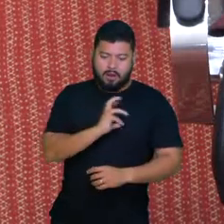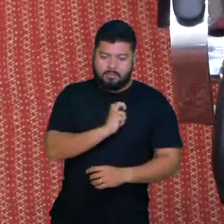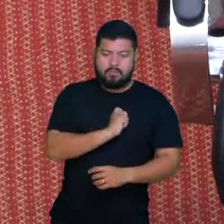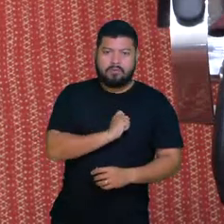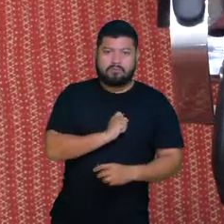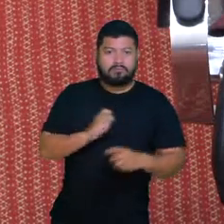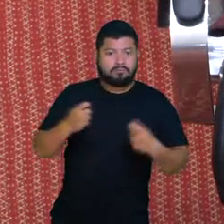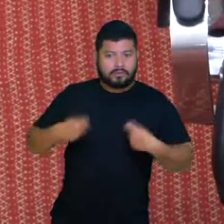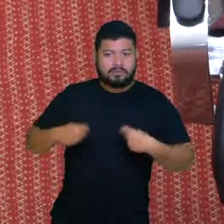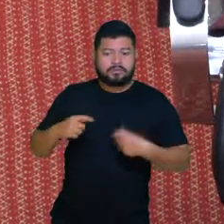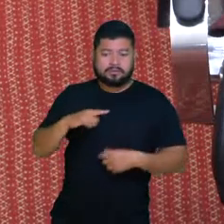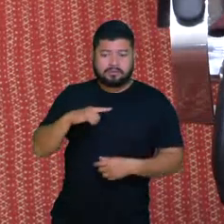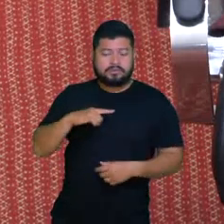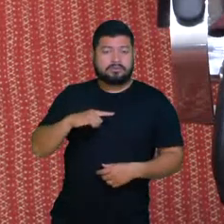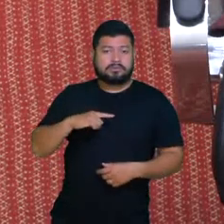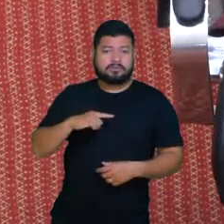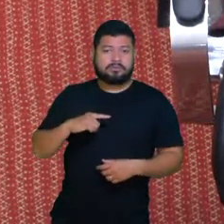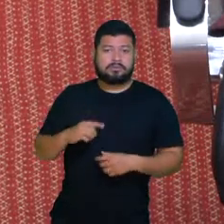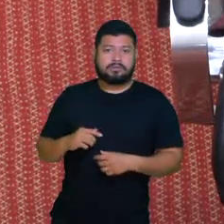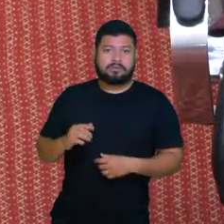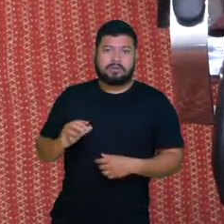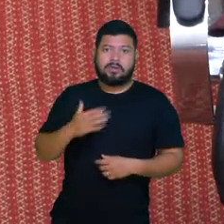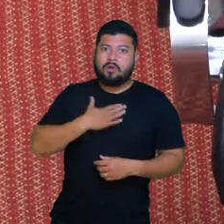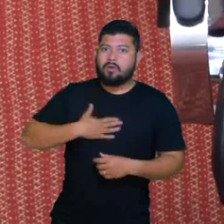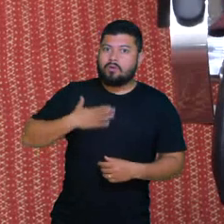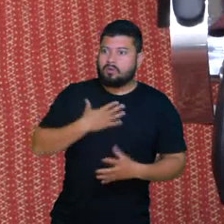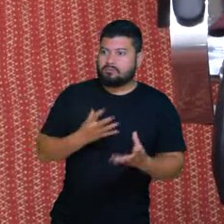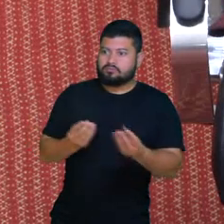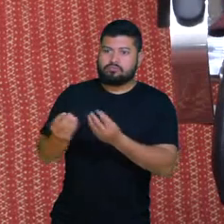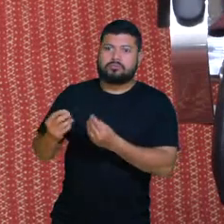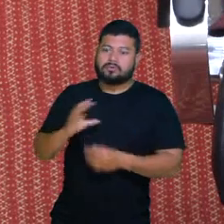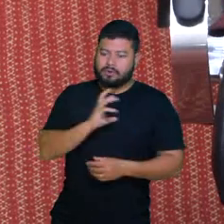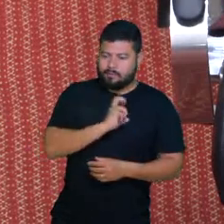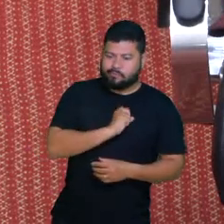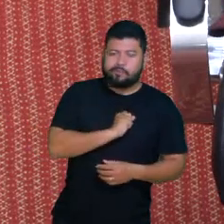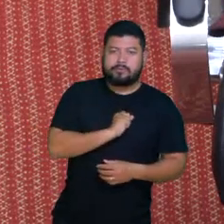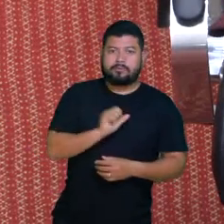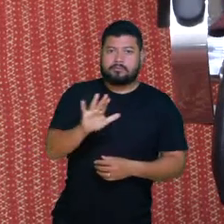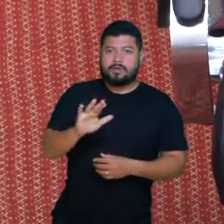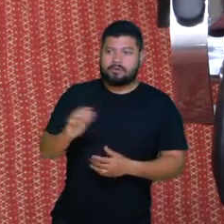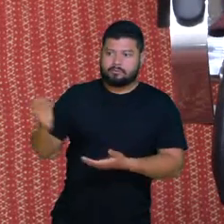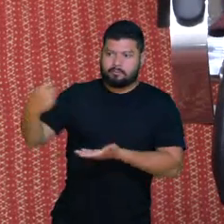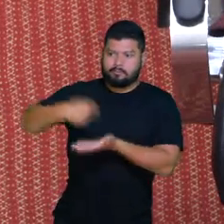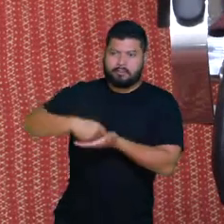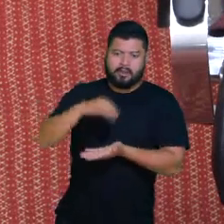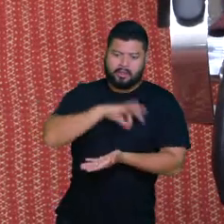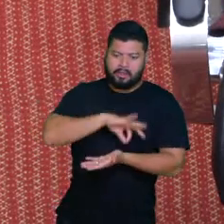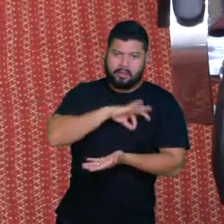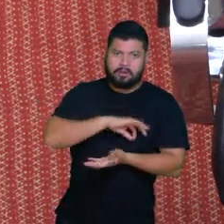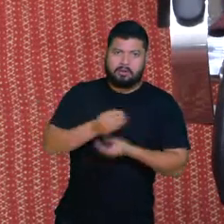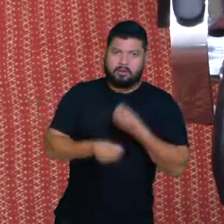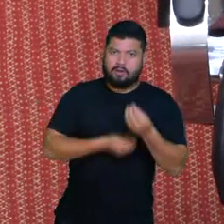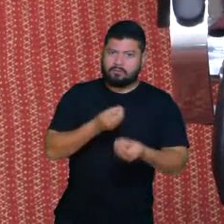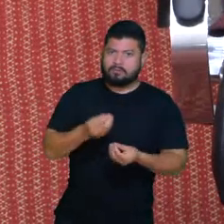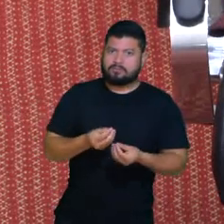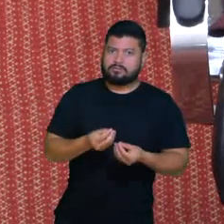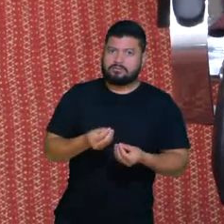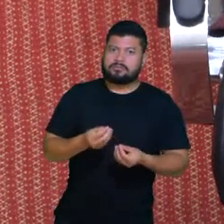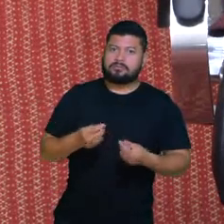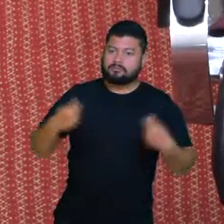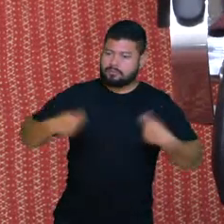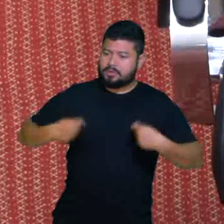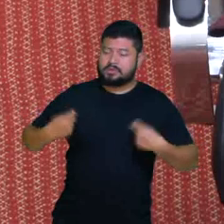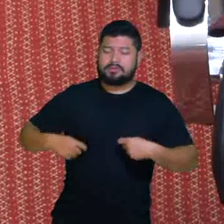eu gosto muito mas ninguém me paga com amor eu preciso sobreviver mas eu acho que a gente tem que ter tesão tem uma frase que